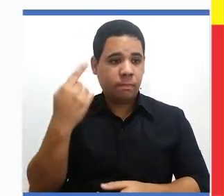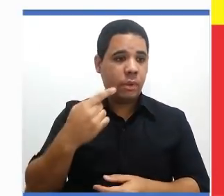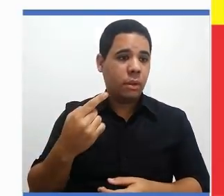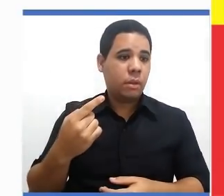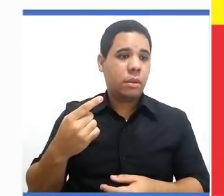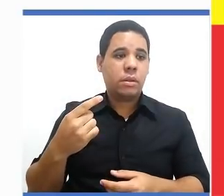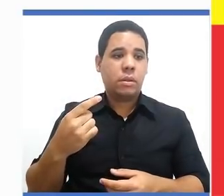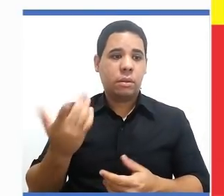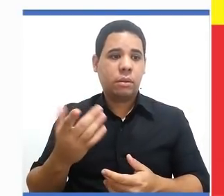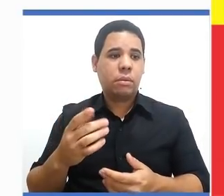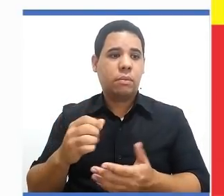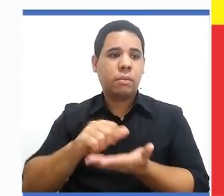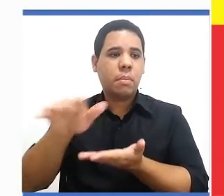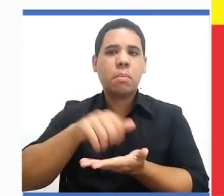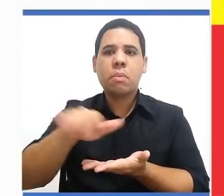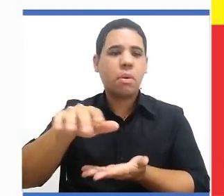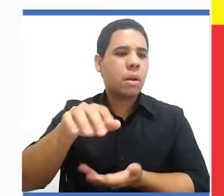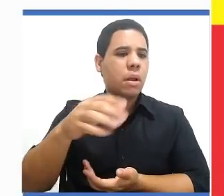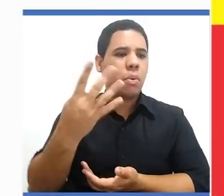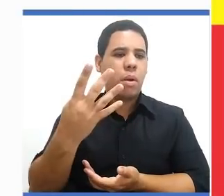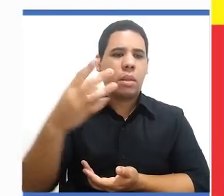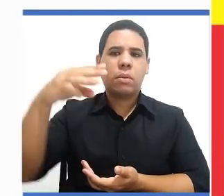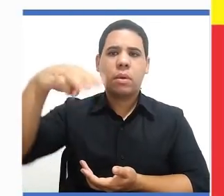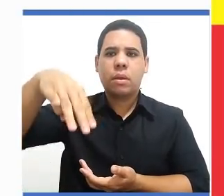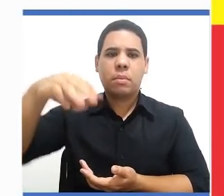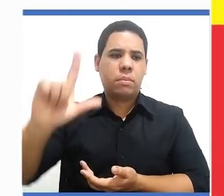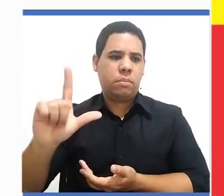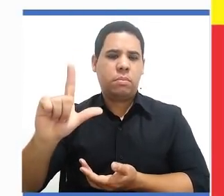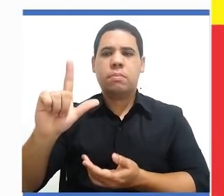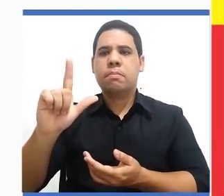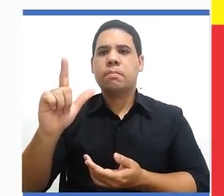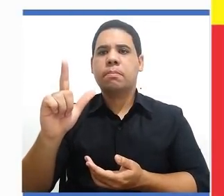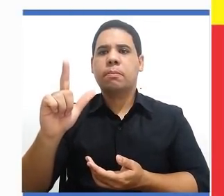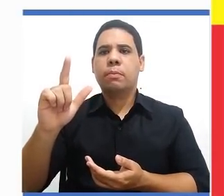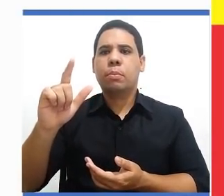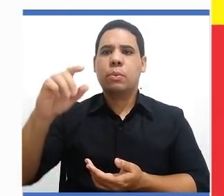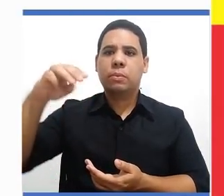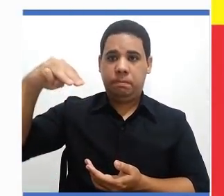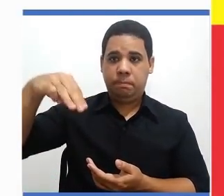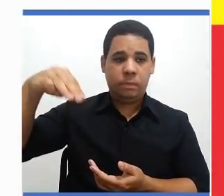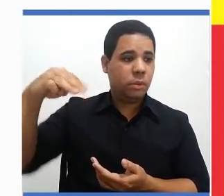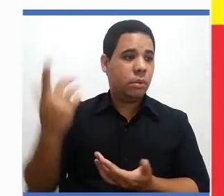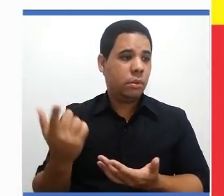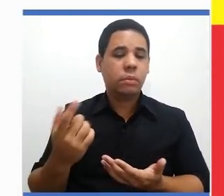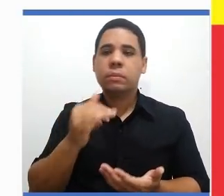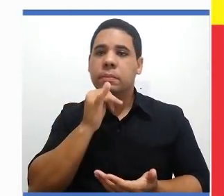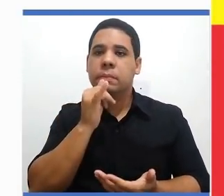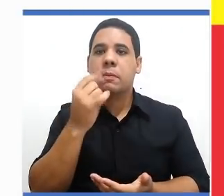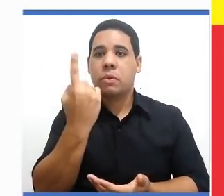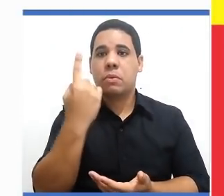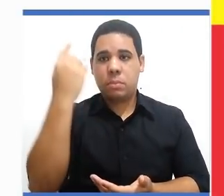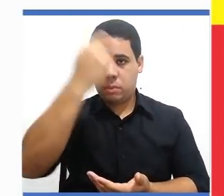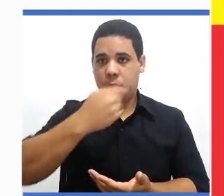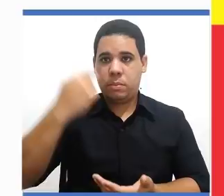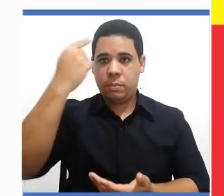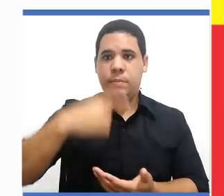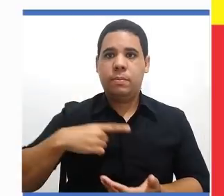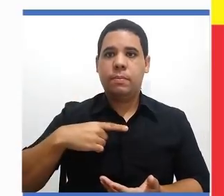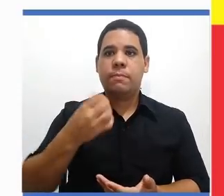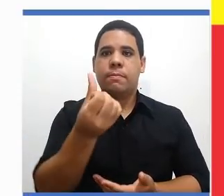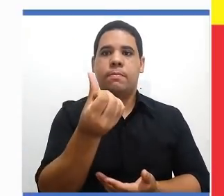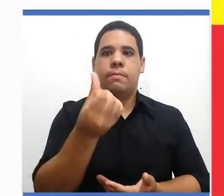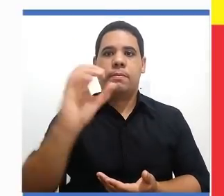pingou? Isso, pingou 6 horas. Então, se eu tenho 6 horas, gasta 4 ml por minuto, então